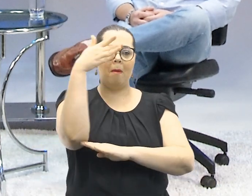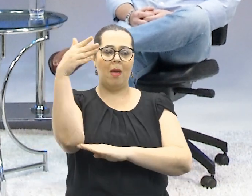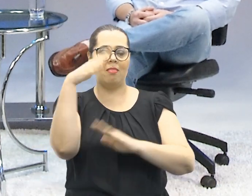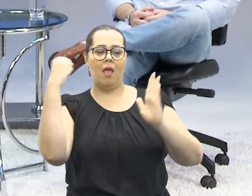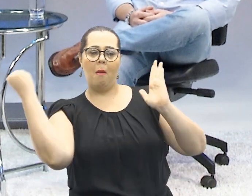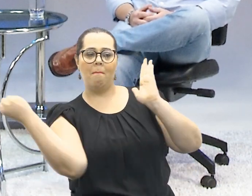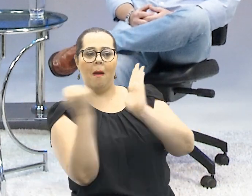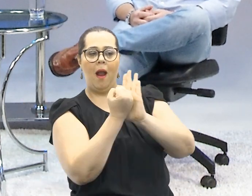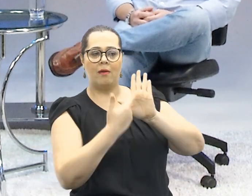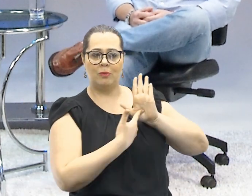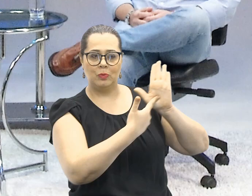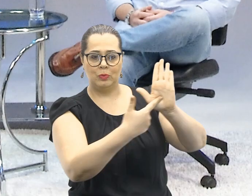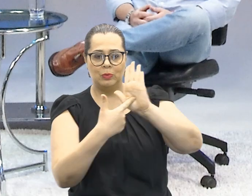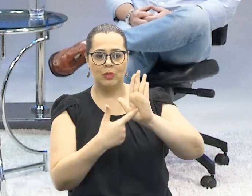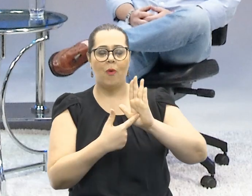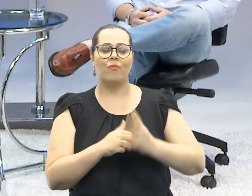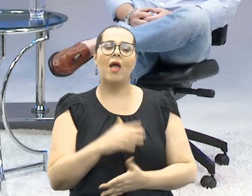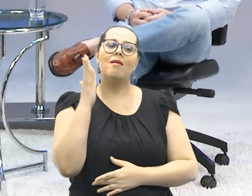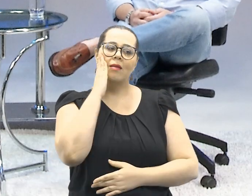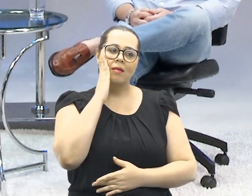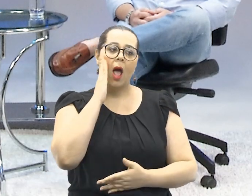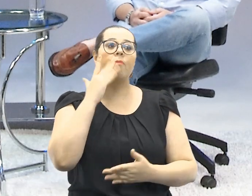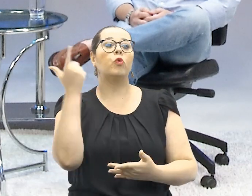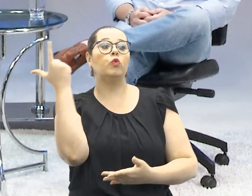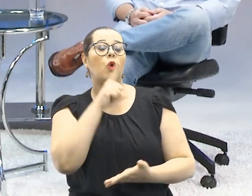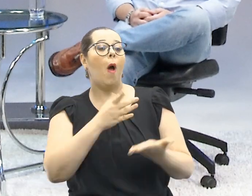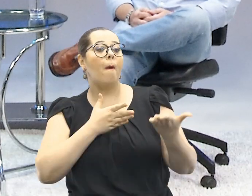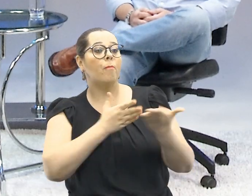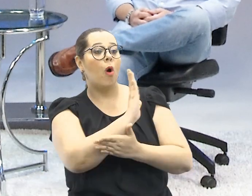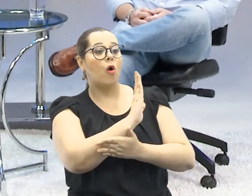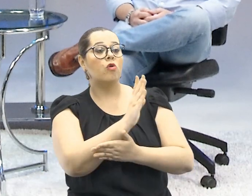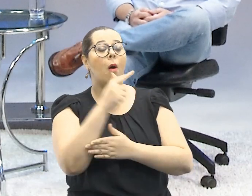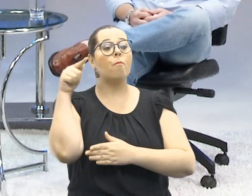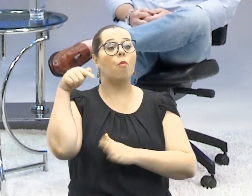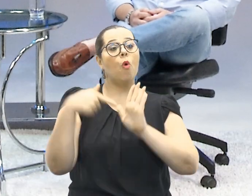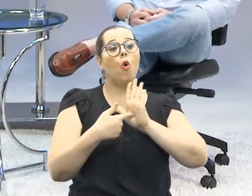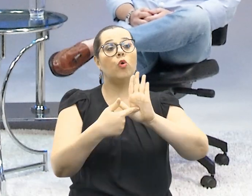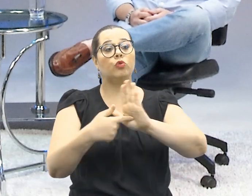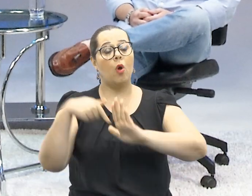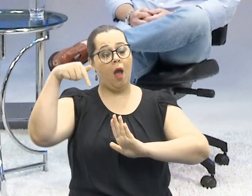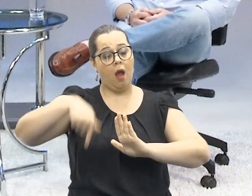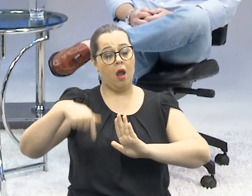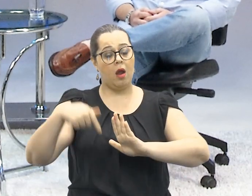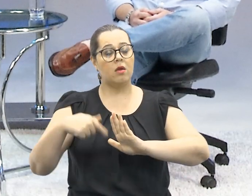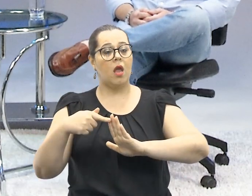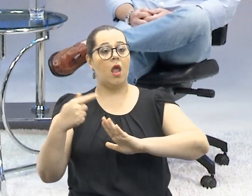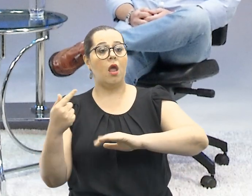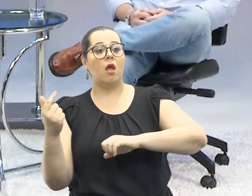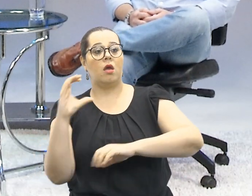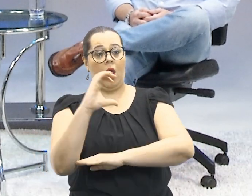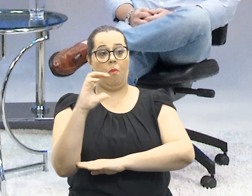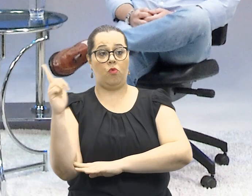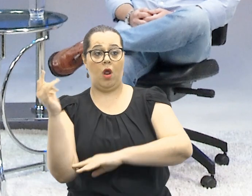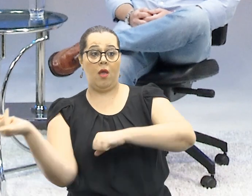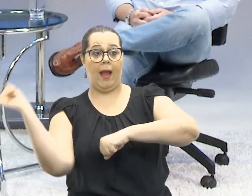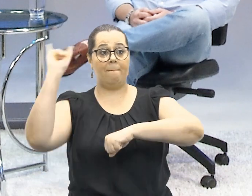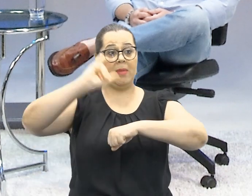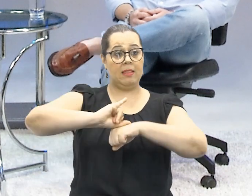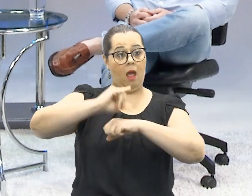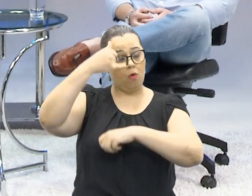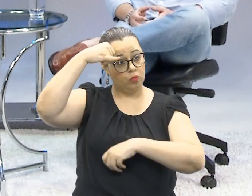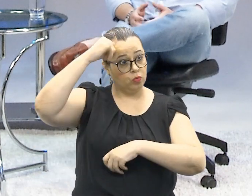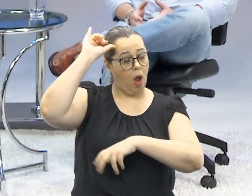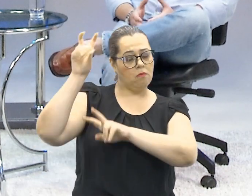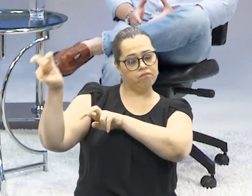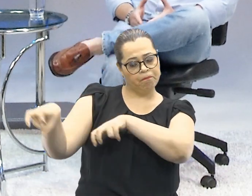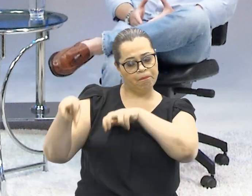teve uma proposta aprovada que consagrou Campo Grande como a capital do agro no Brasil. Conta pra gente um